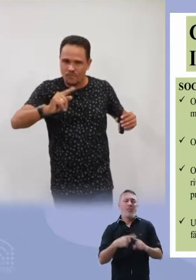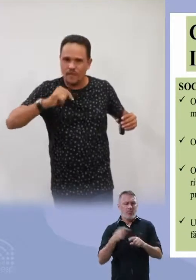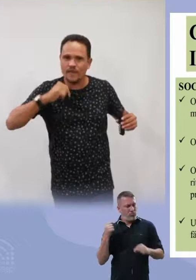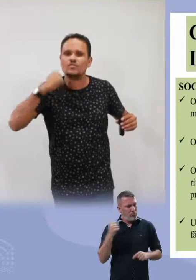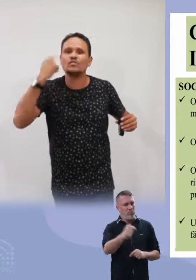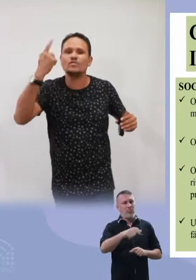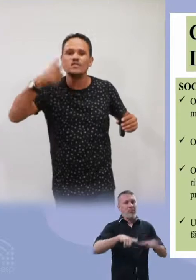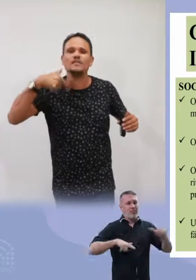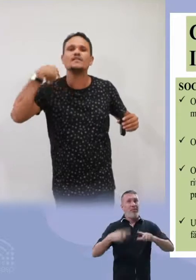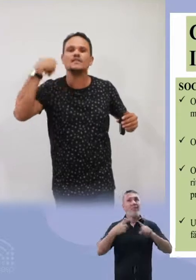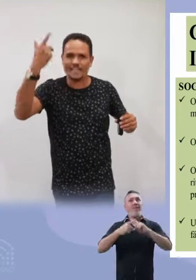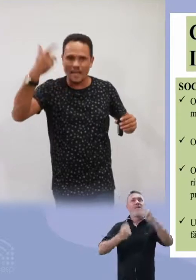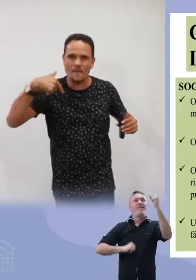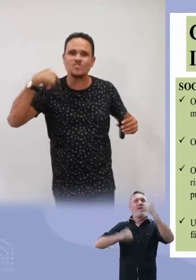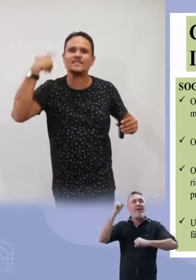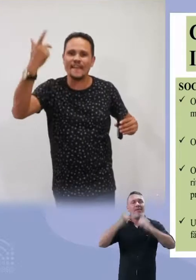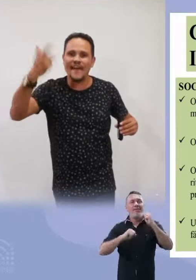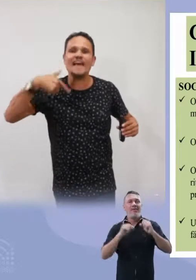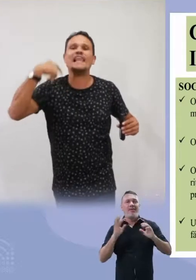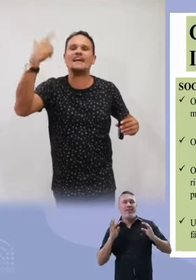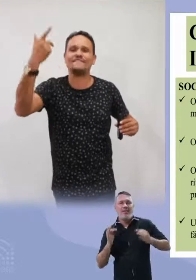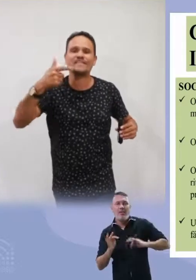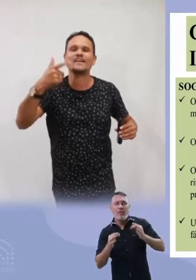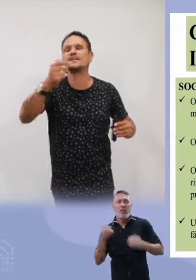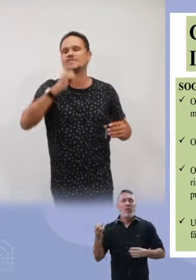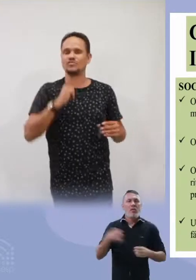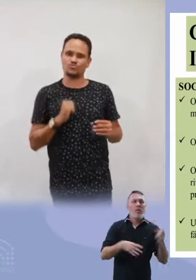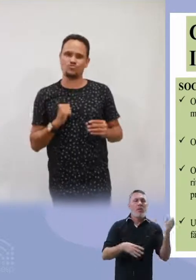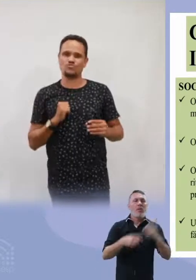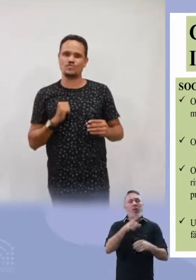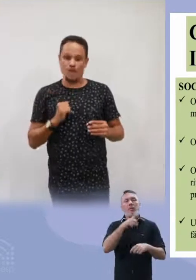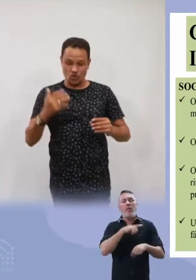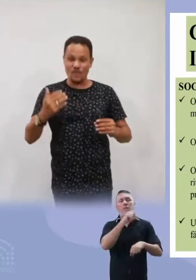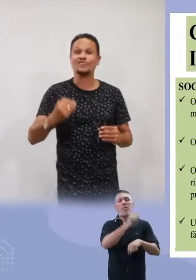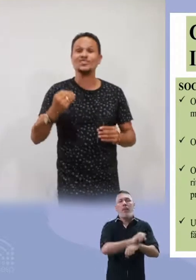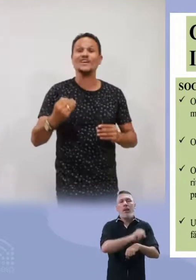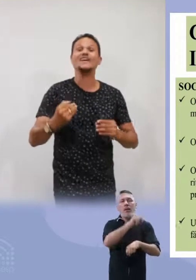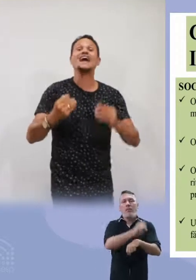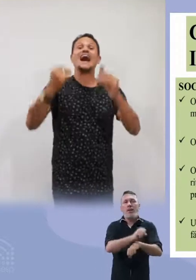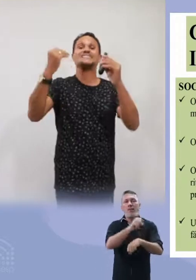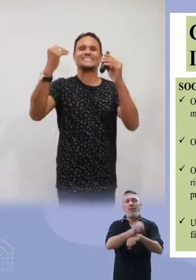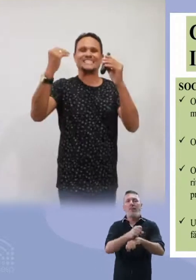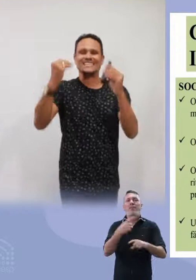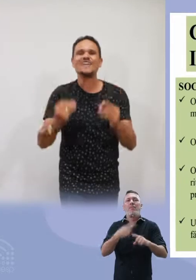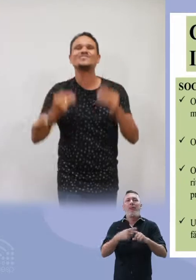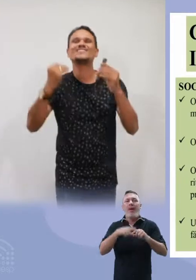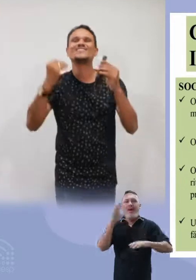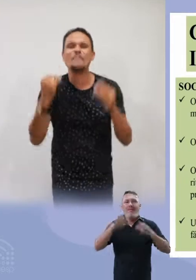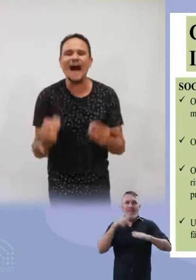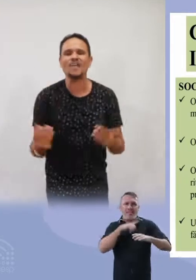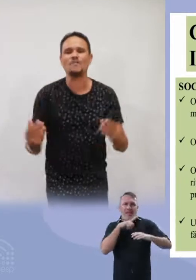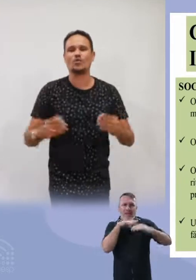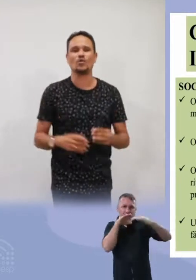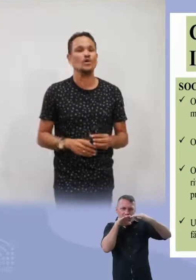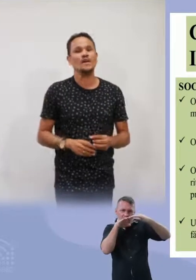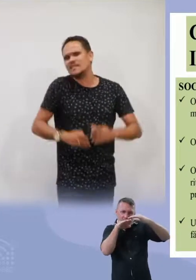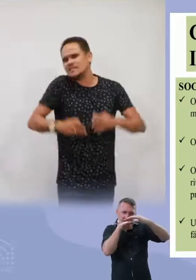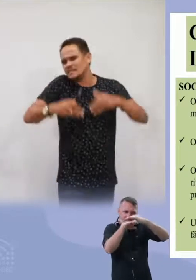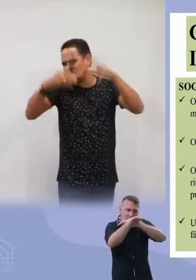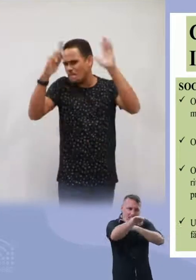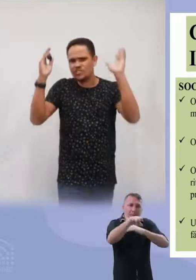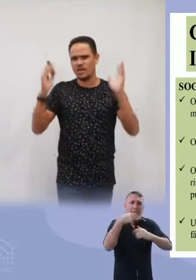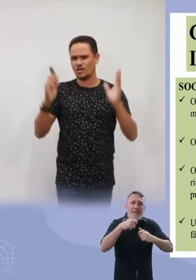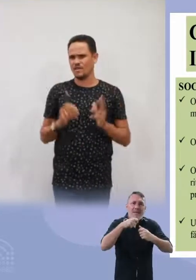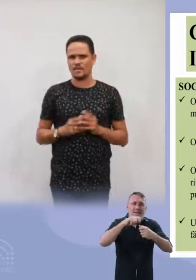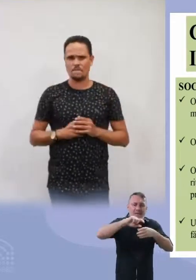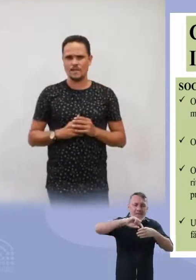em movimento, já dá para imaginar, né? Levava a criança juntos. Eu estou falando de acidente de trabalho, meu aluno, que não